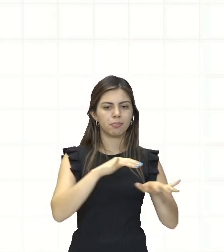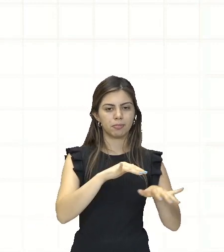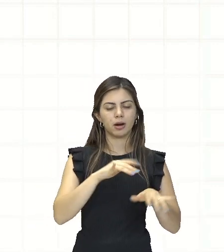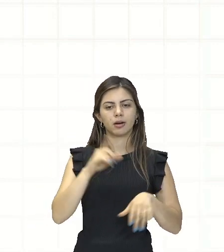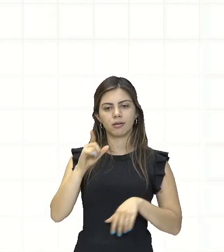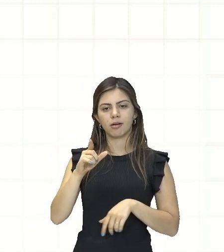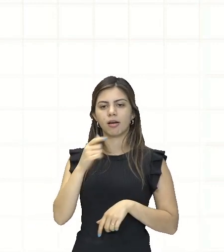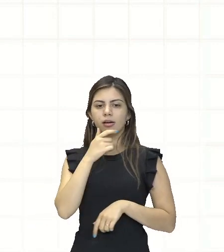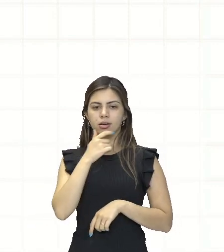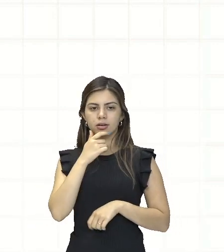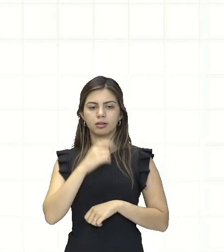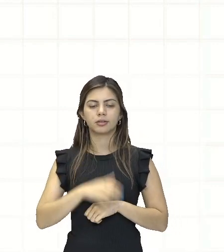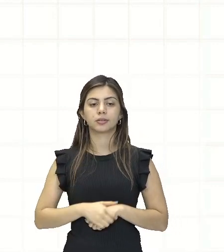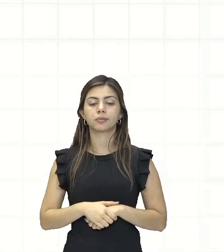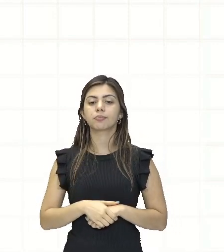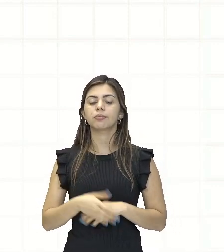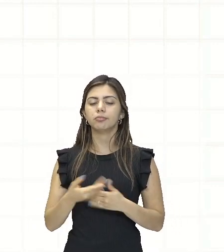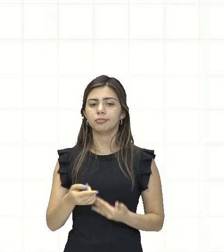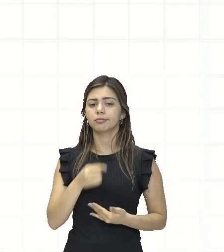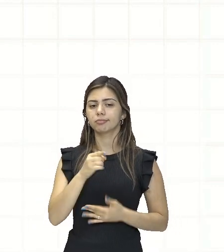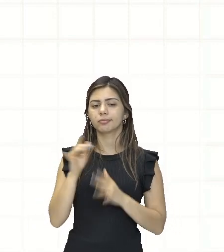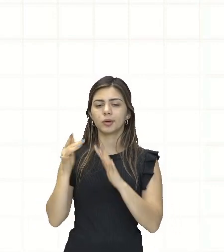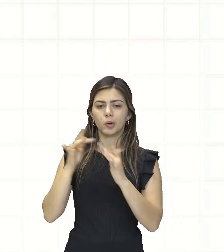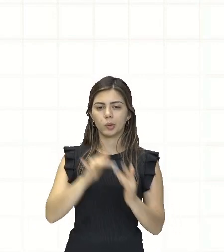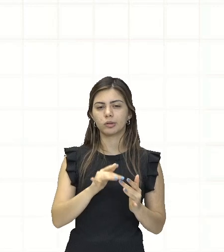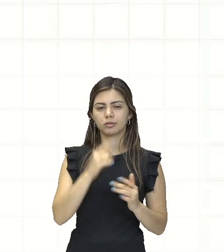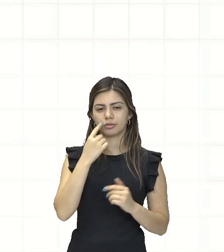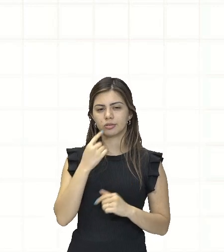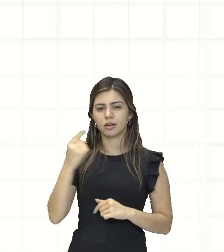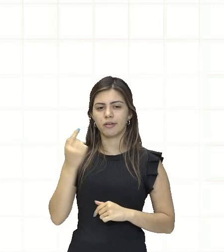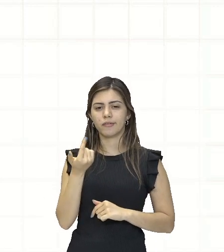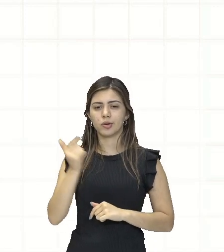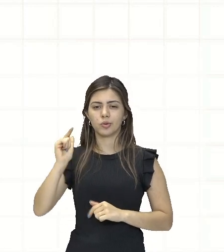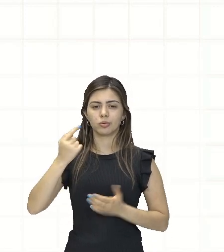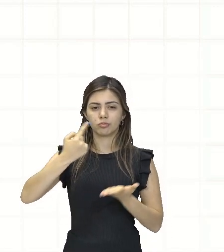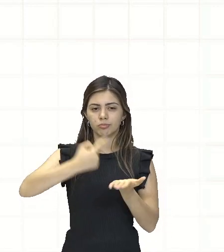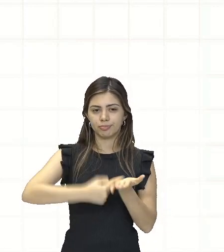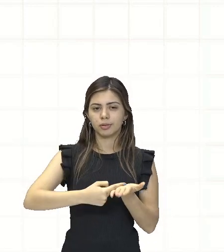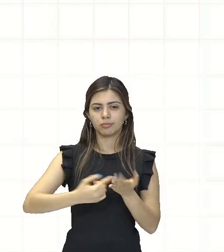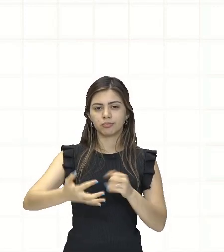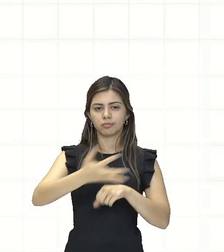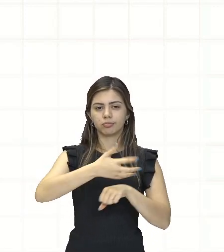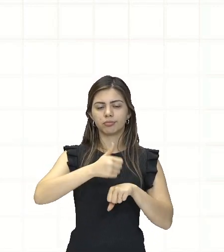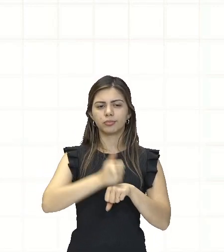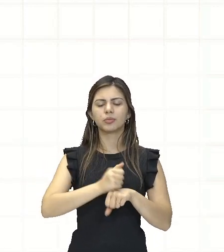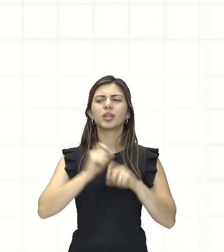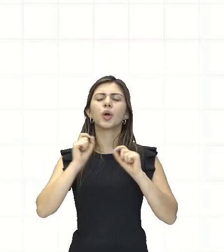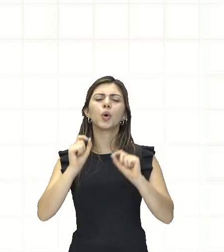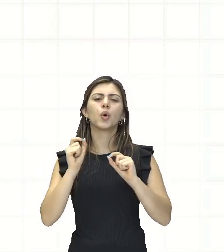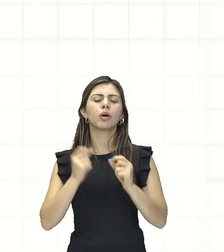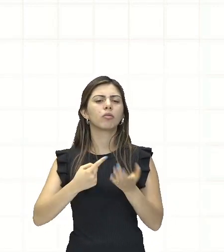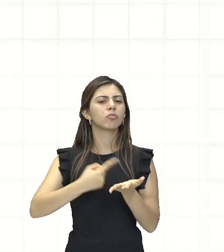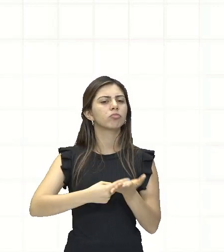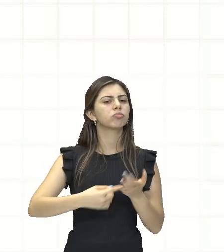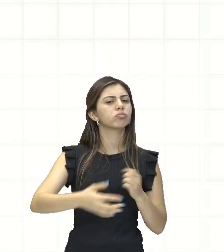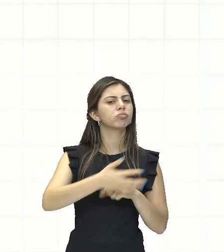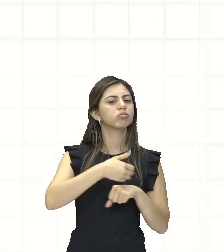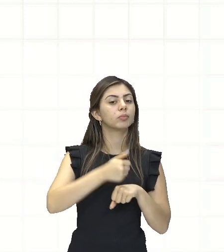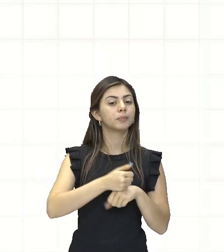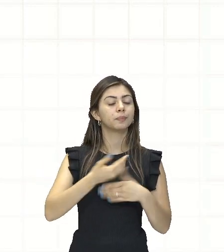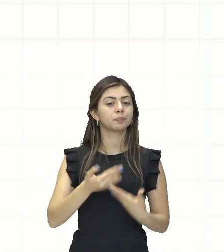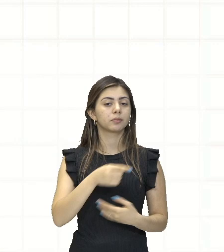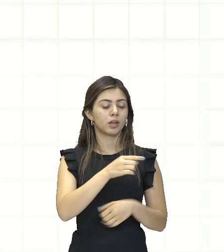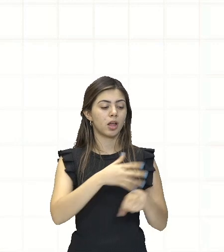E nesse contexto de colonialismo, observaremos aí o Pacto Colonial. O que seria o Pacto Colonial? A